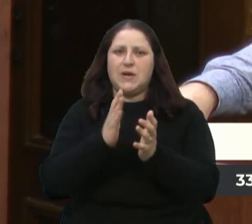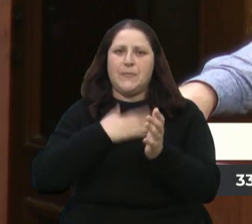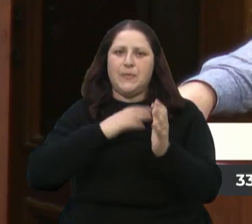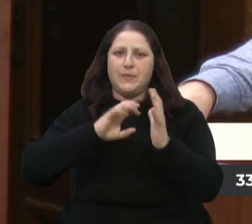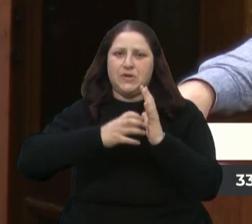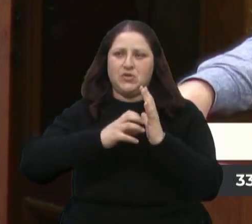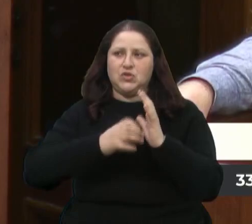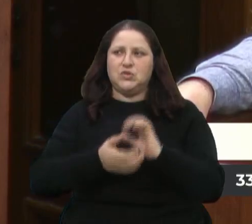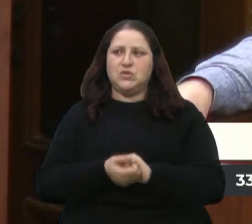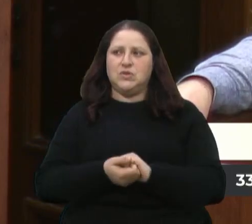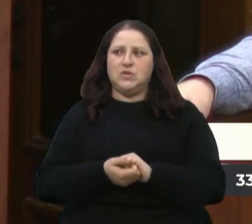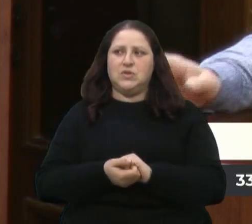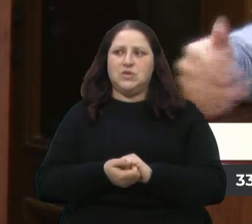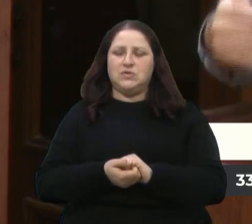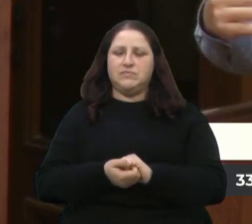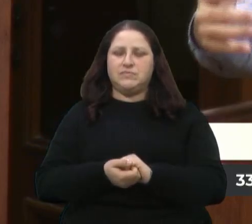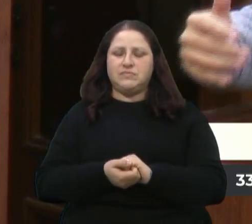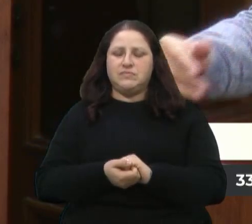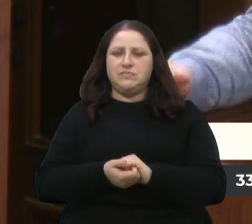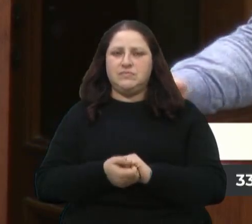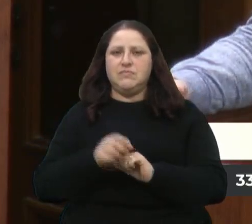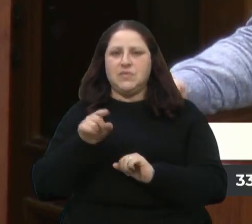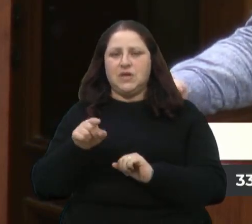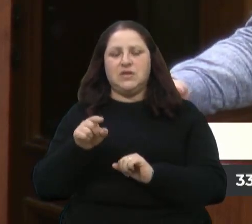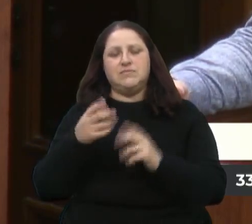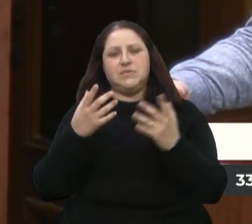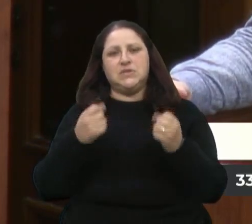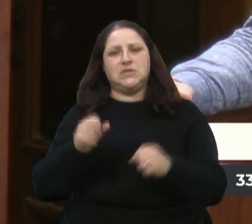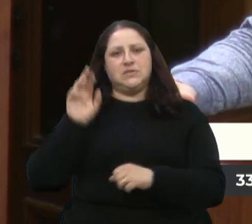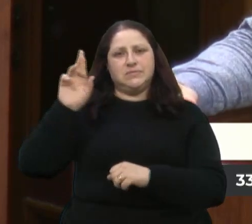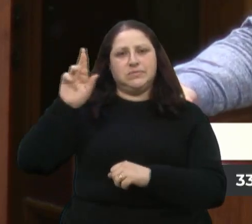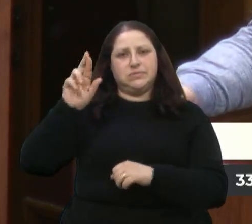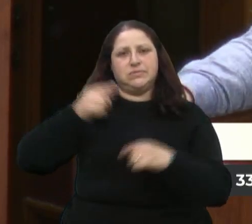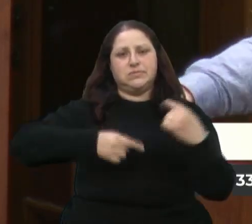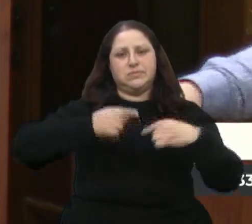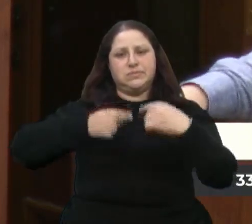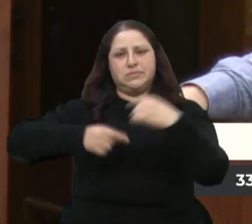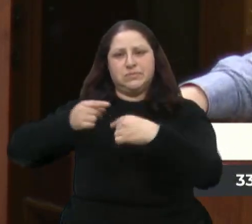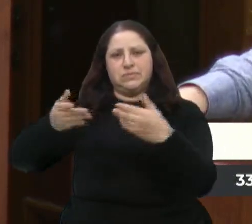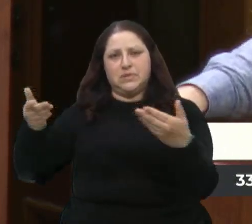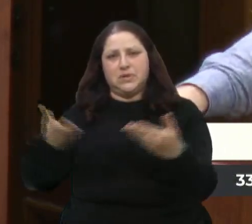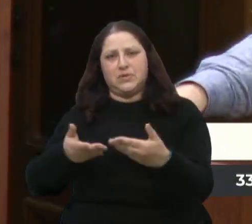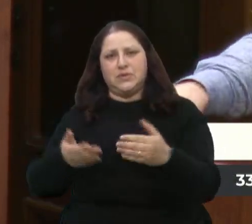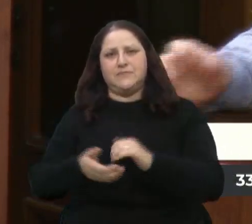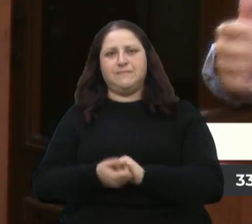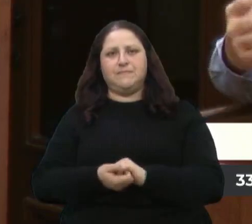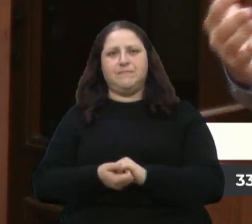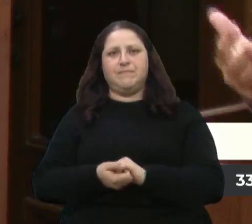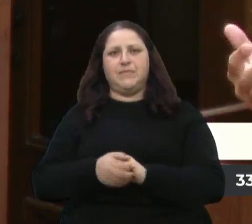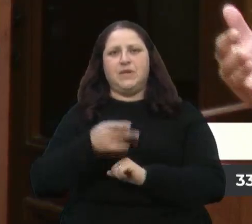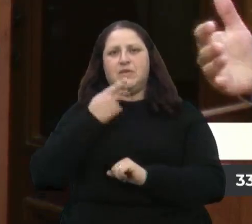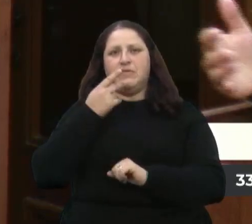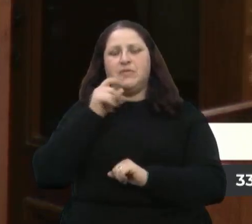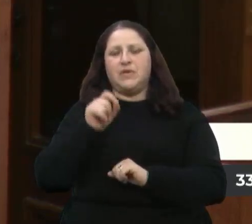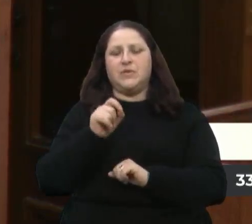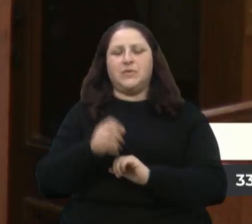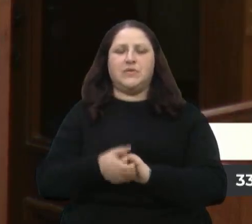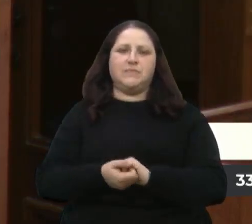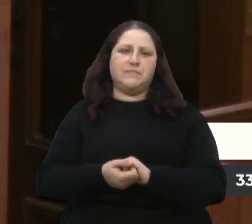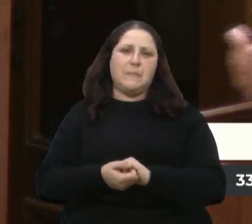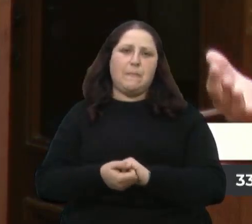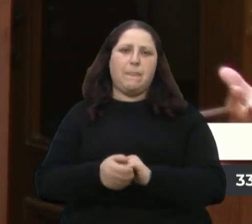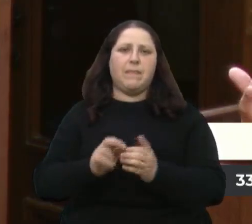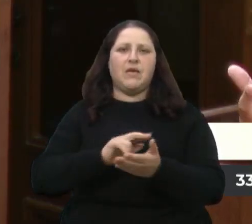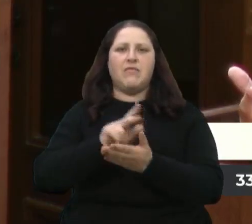bancada, que está, né, se colocando à frente dessa discussão nesse momento. Dizer que, bom,